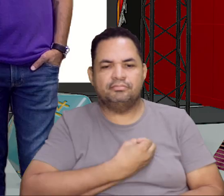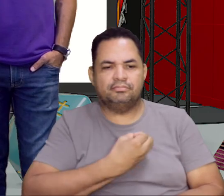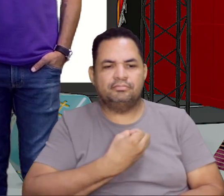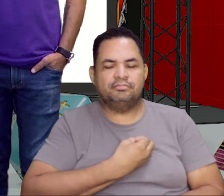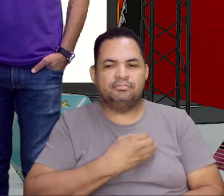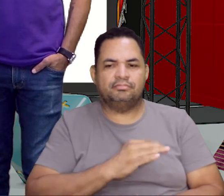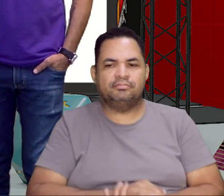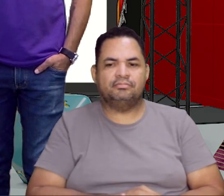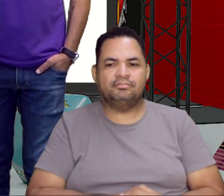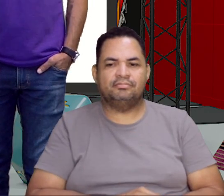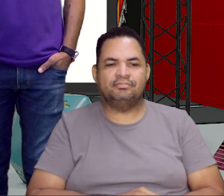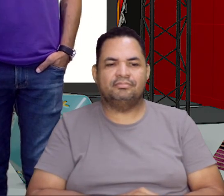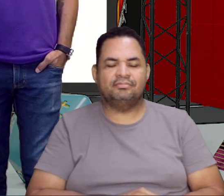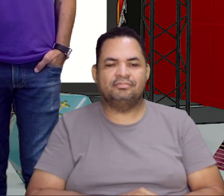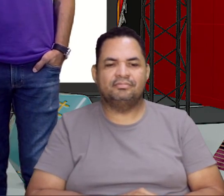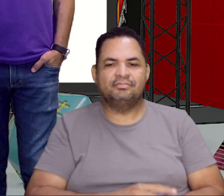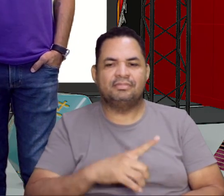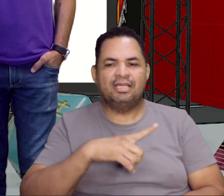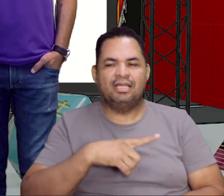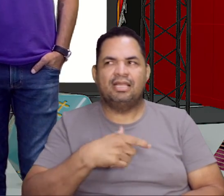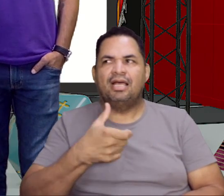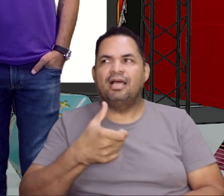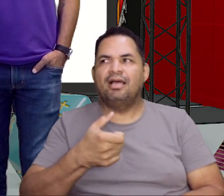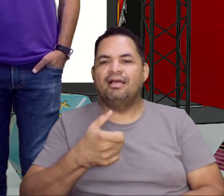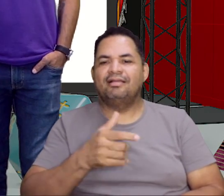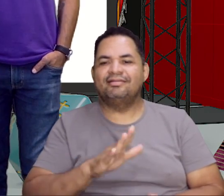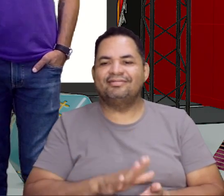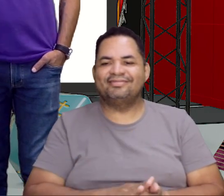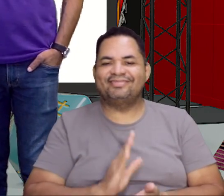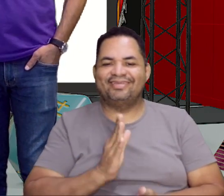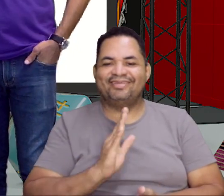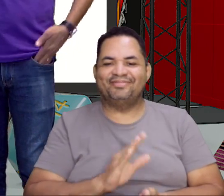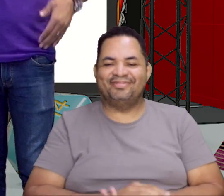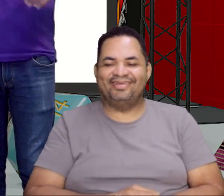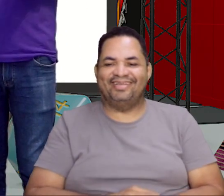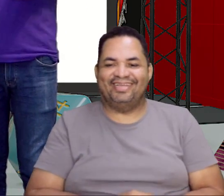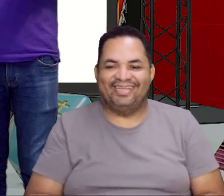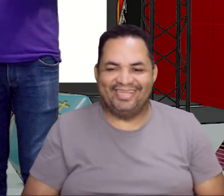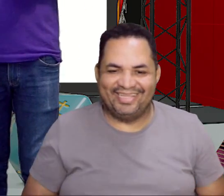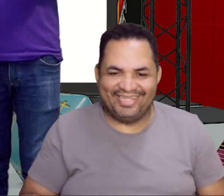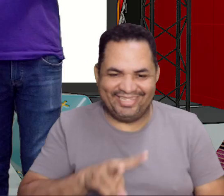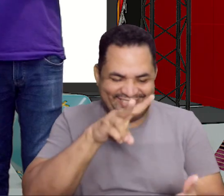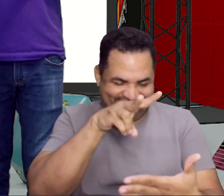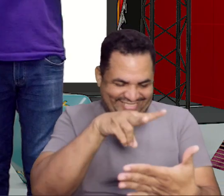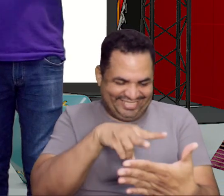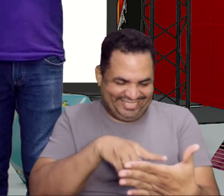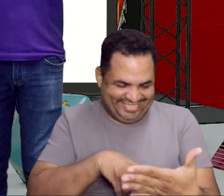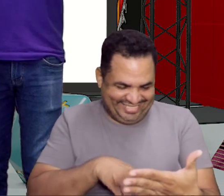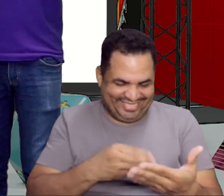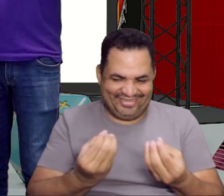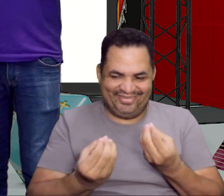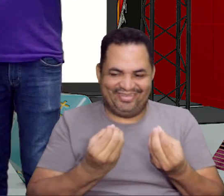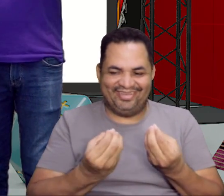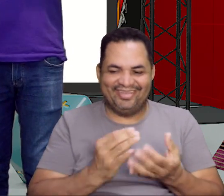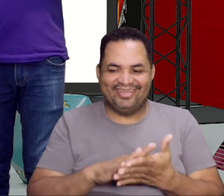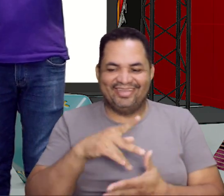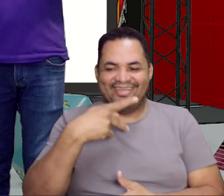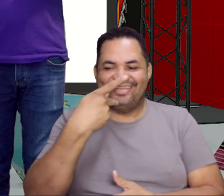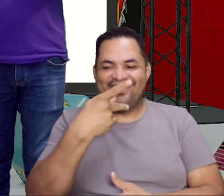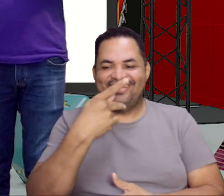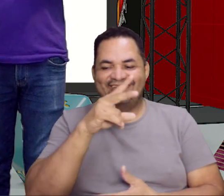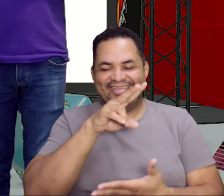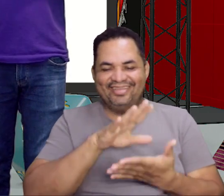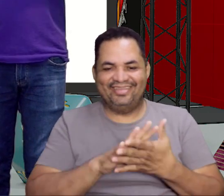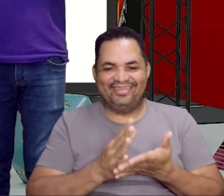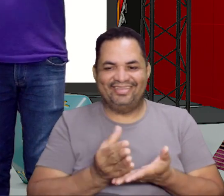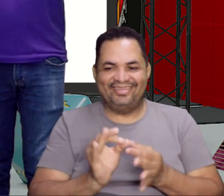perguntinha lá né que o interprete deu a resposta tu vai ver só vamos ler de novo no que ele vai que ele vai fazendo a leitura